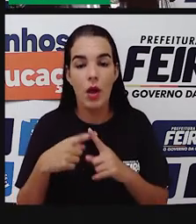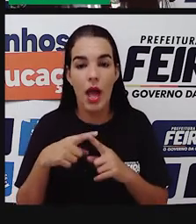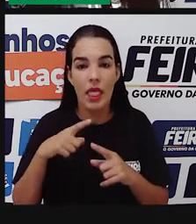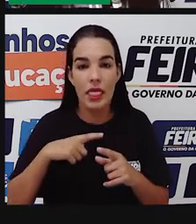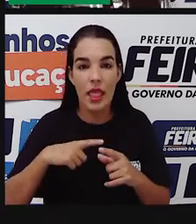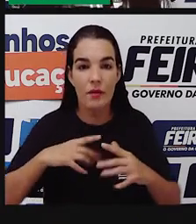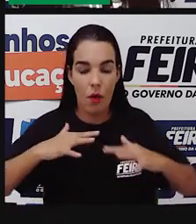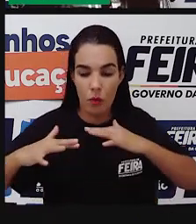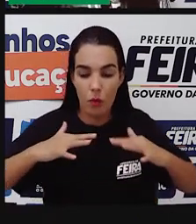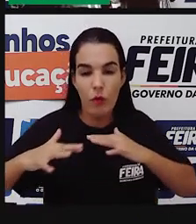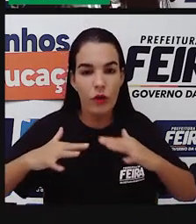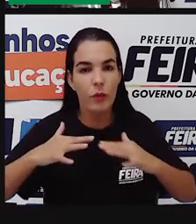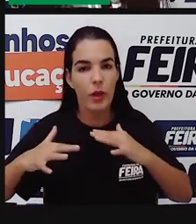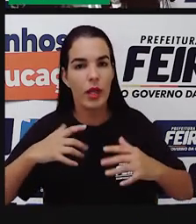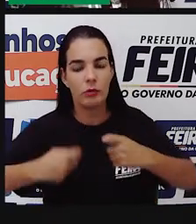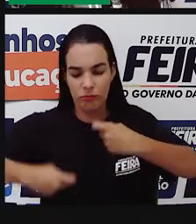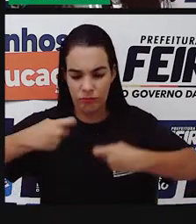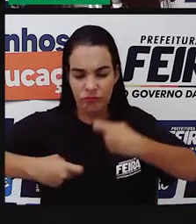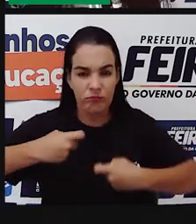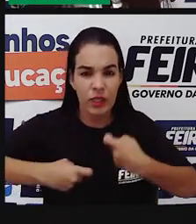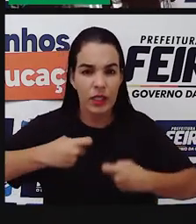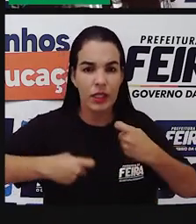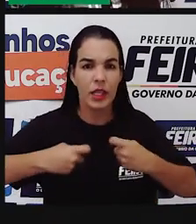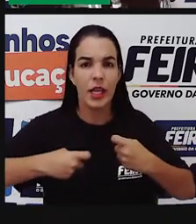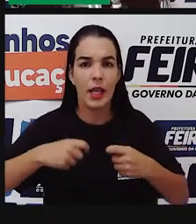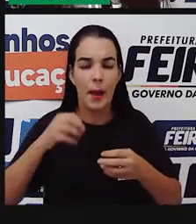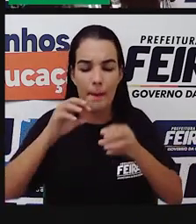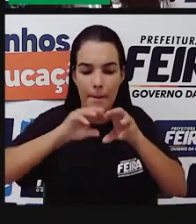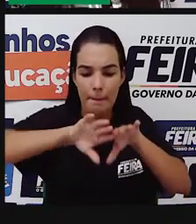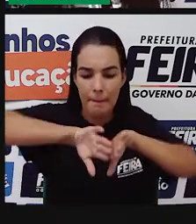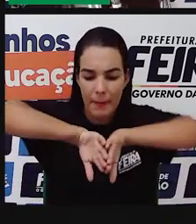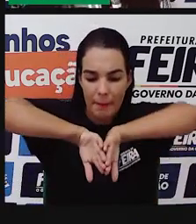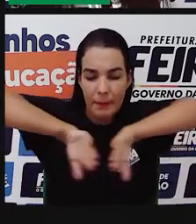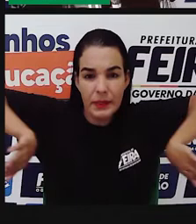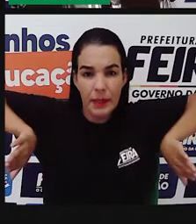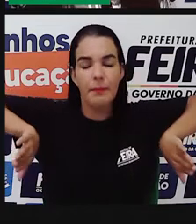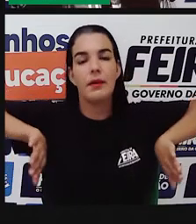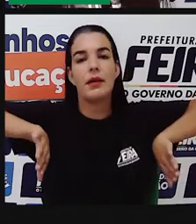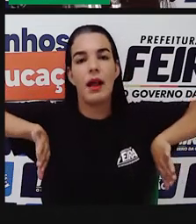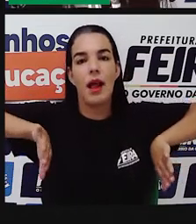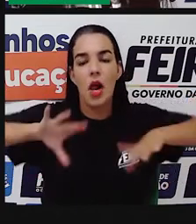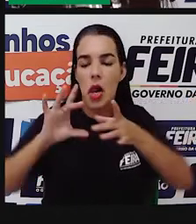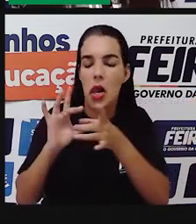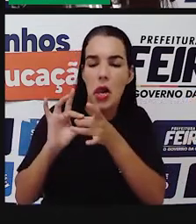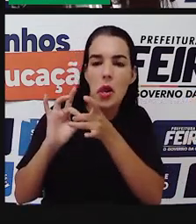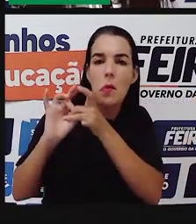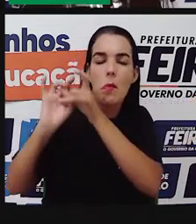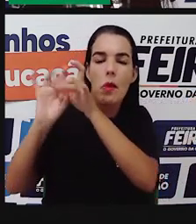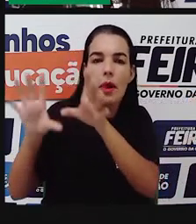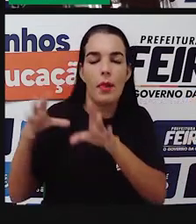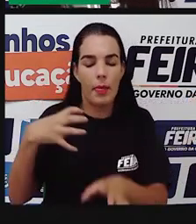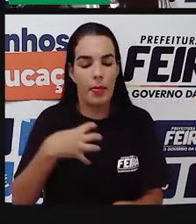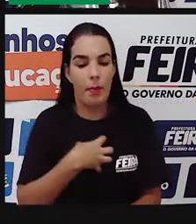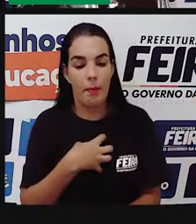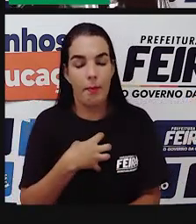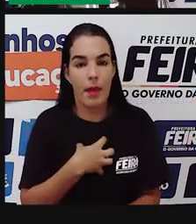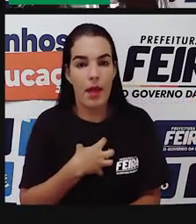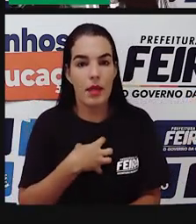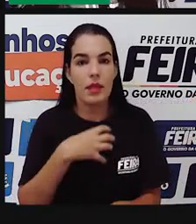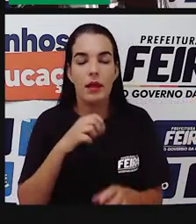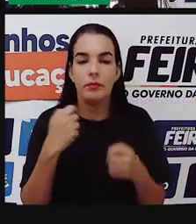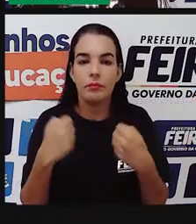emancipacionista, né, onde se queria aí a independência, se procurava a independência, lutava também contra o fim